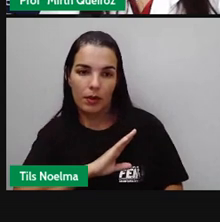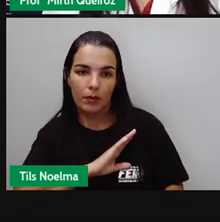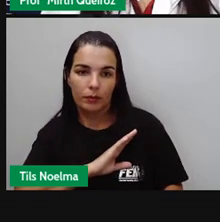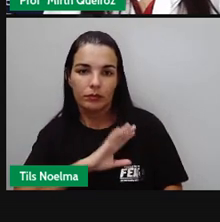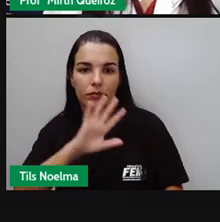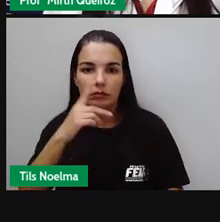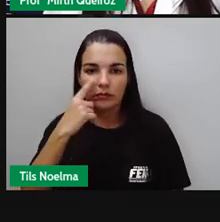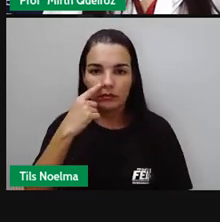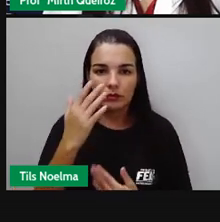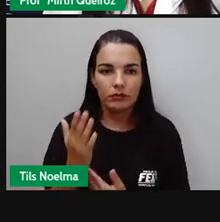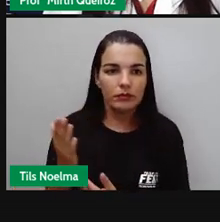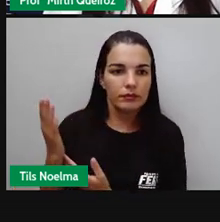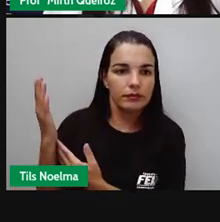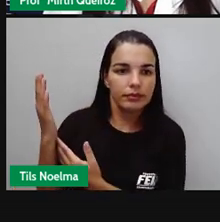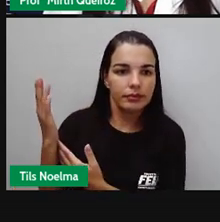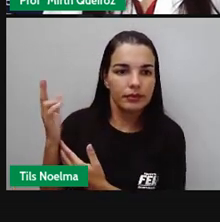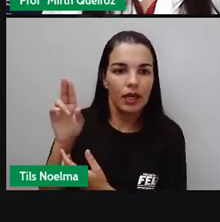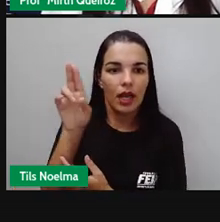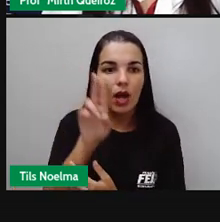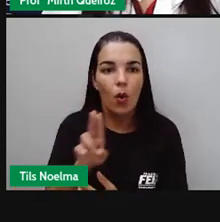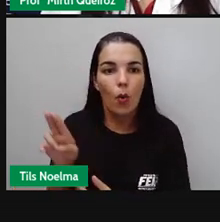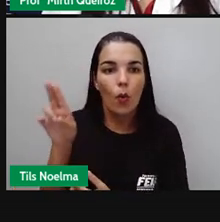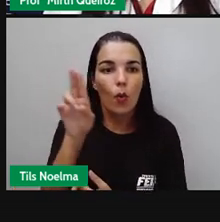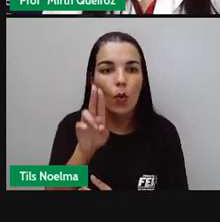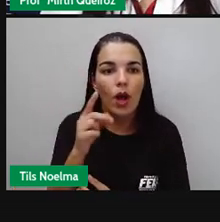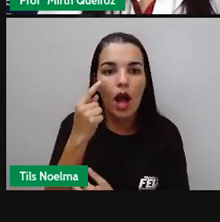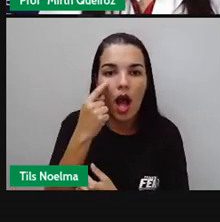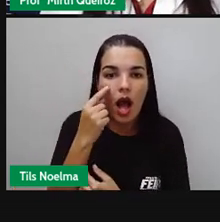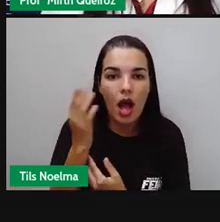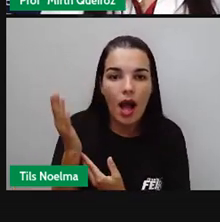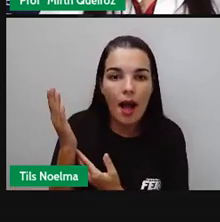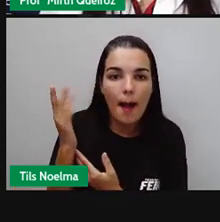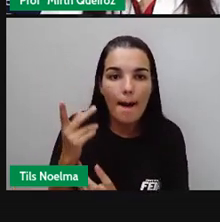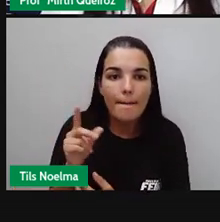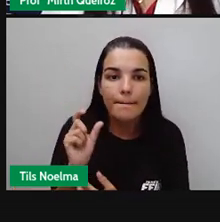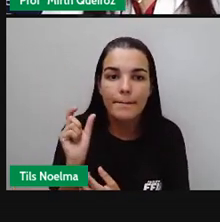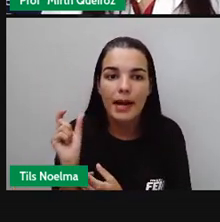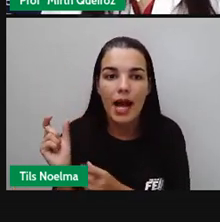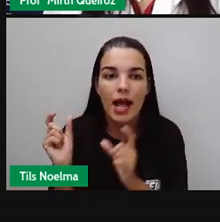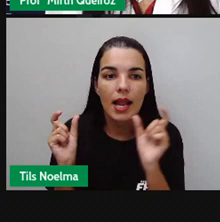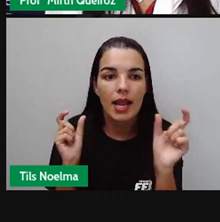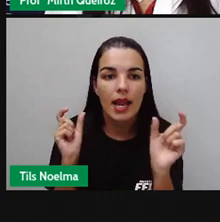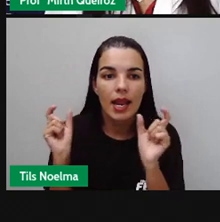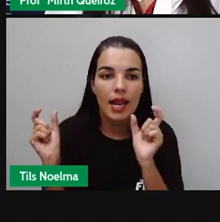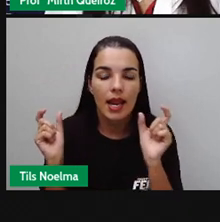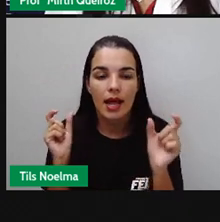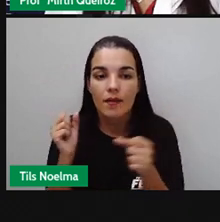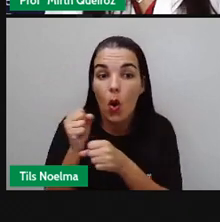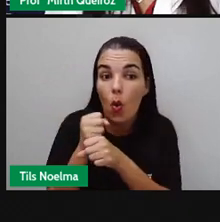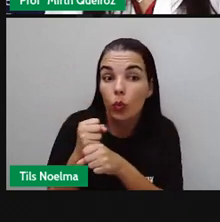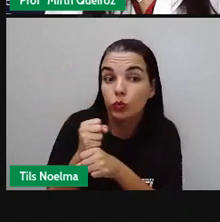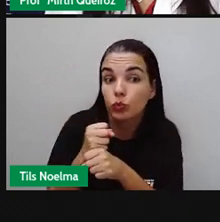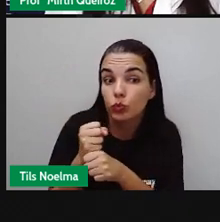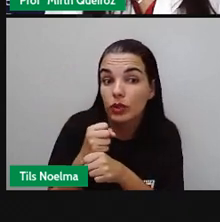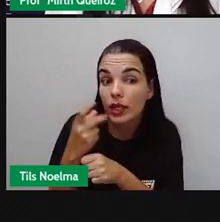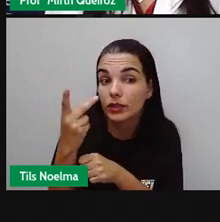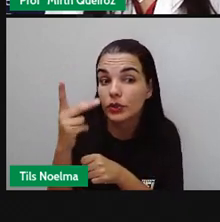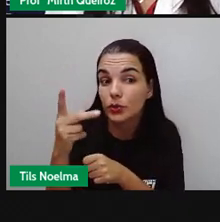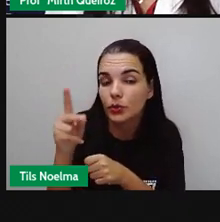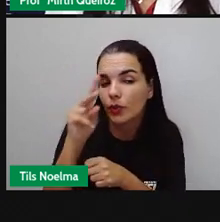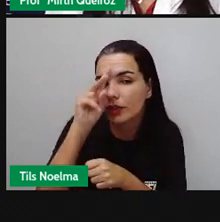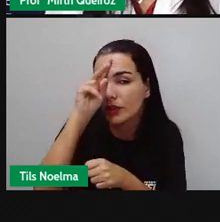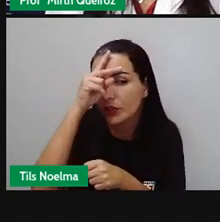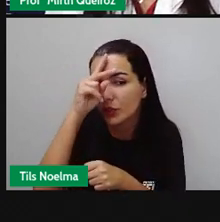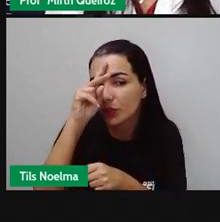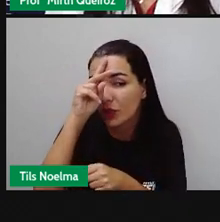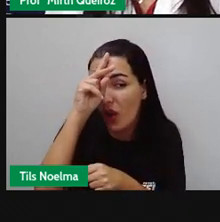Aí nós vamos utilizar todos esses elementos para a construção da narrativa. Seria o ponto de partida,